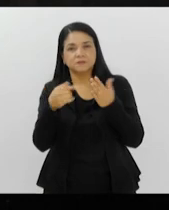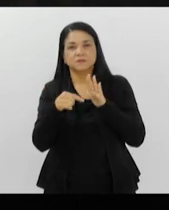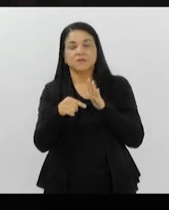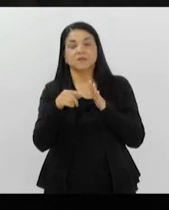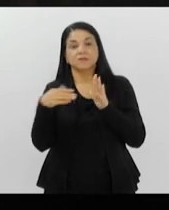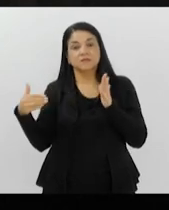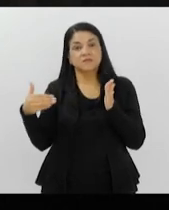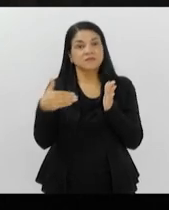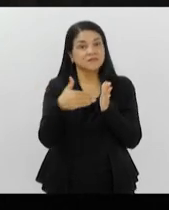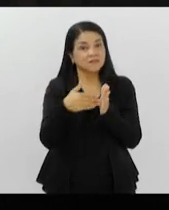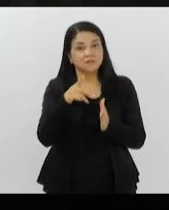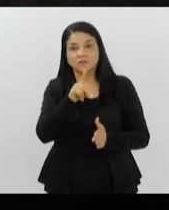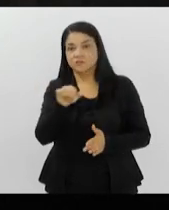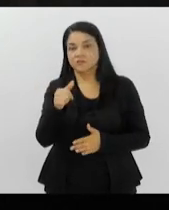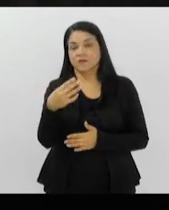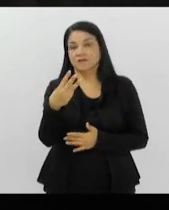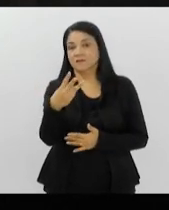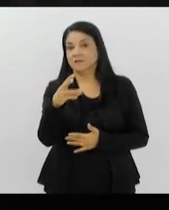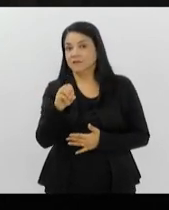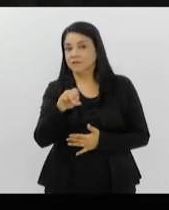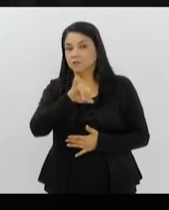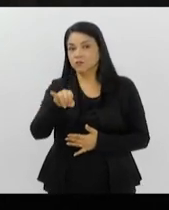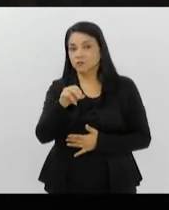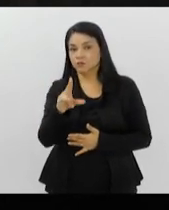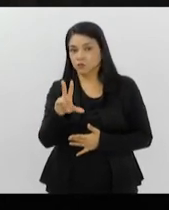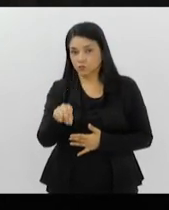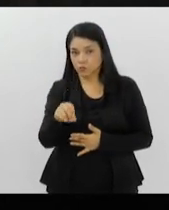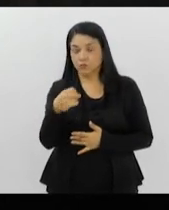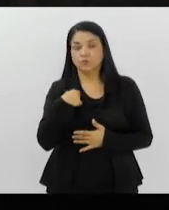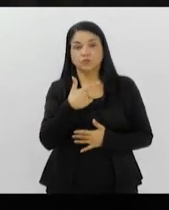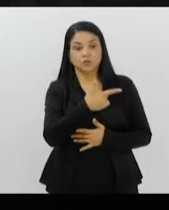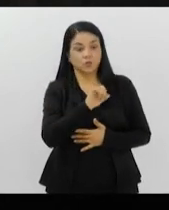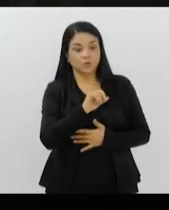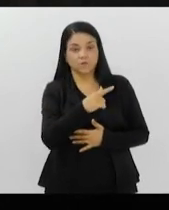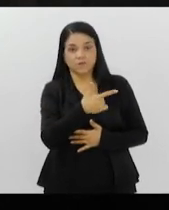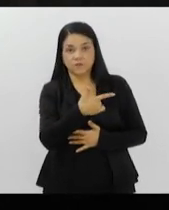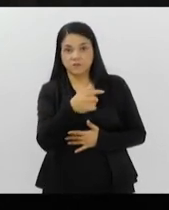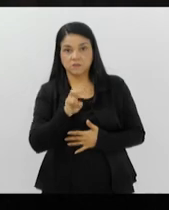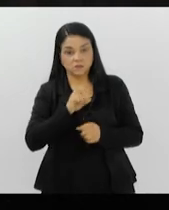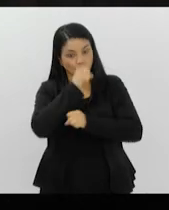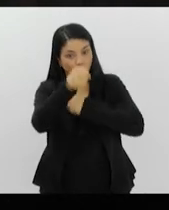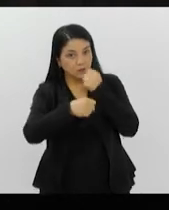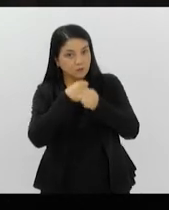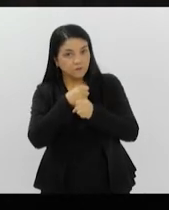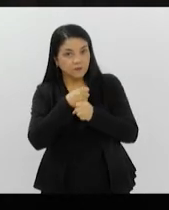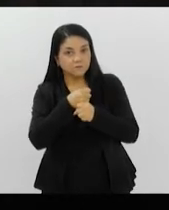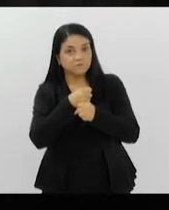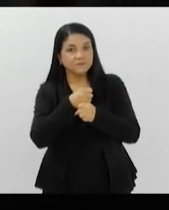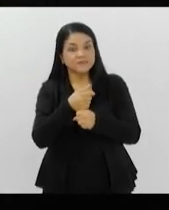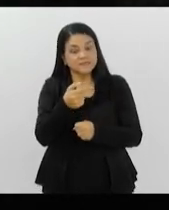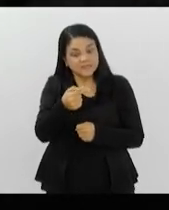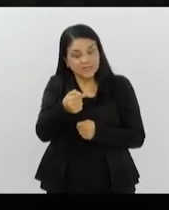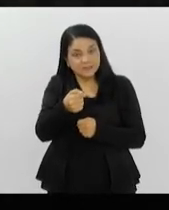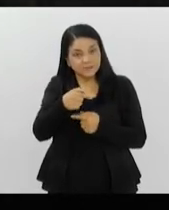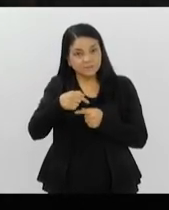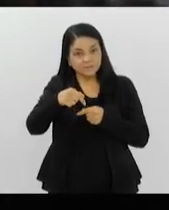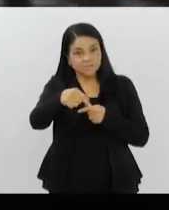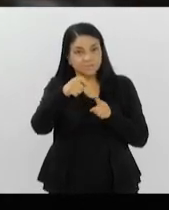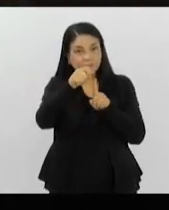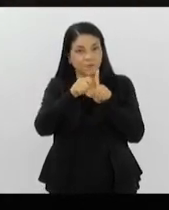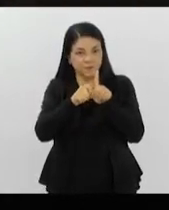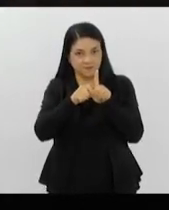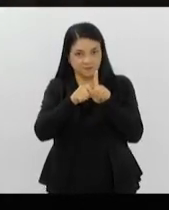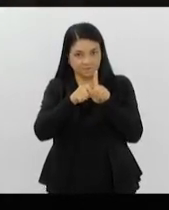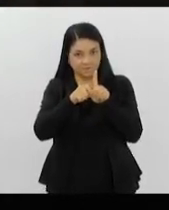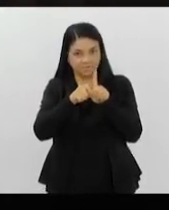30 de junho de 2025. Botamos 7 meses para frente. E, por via